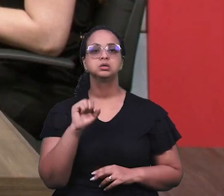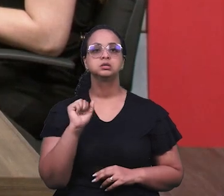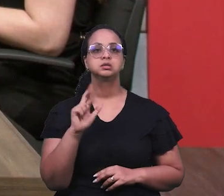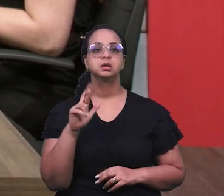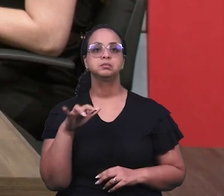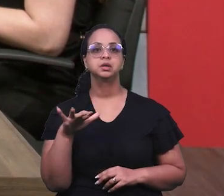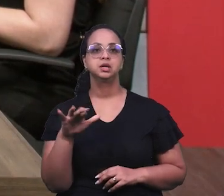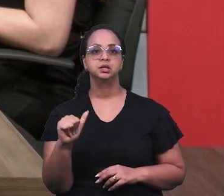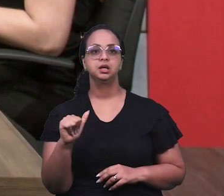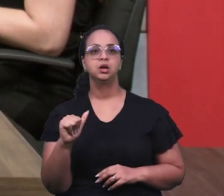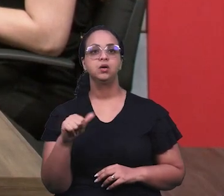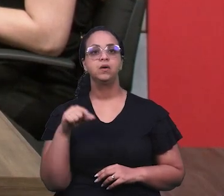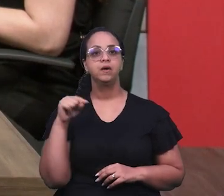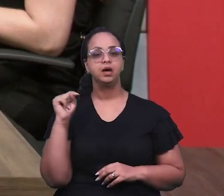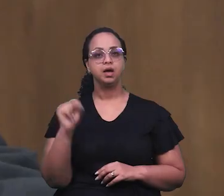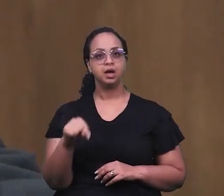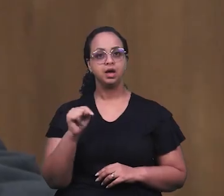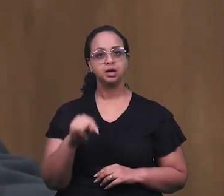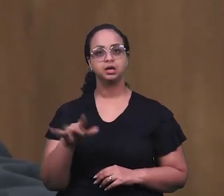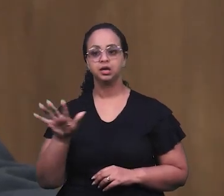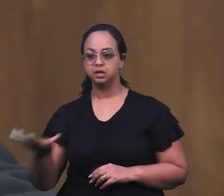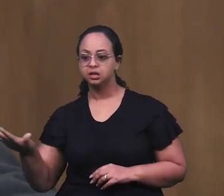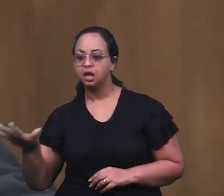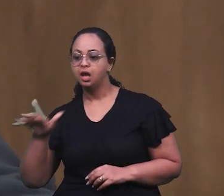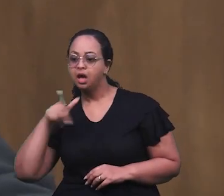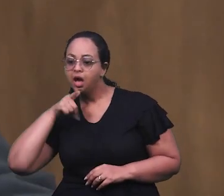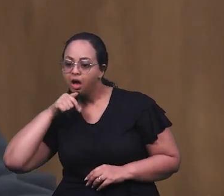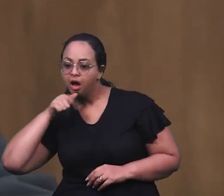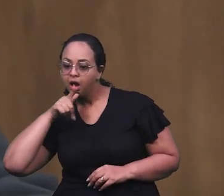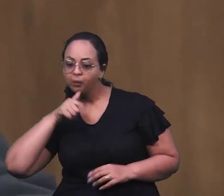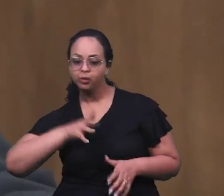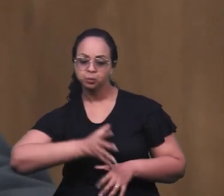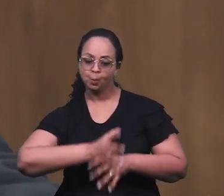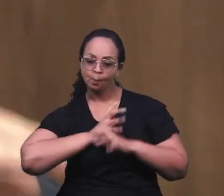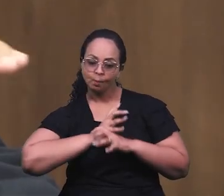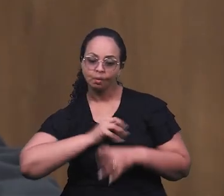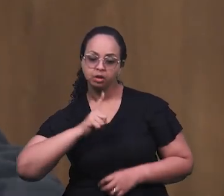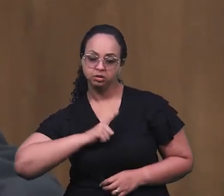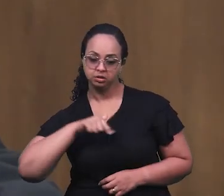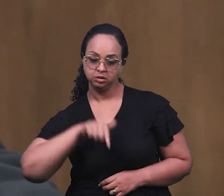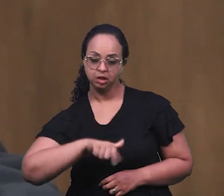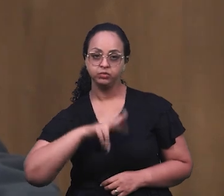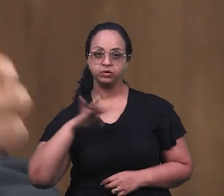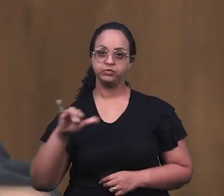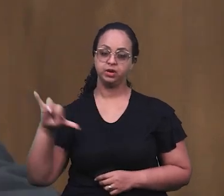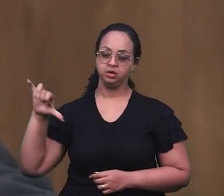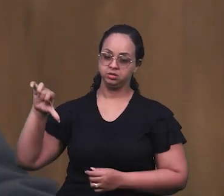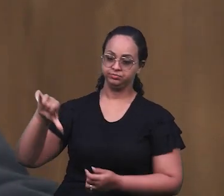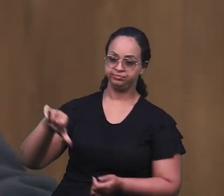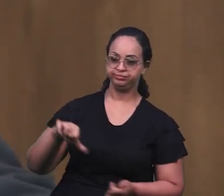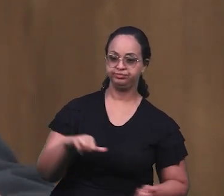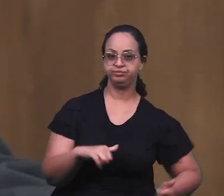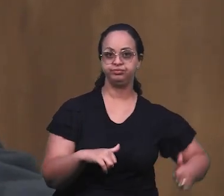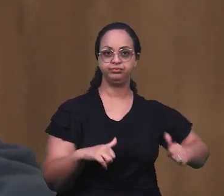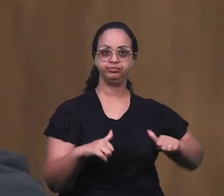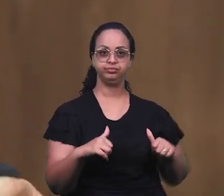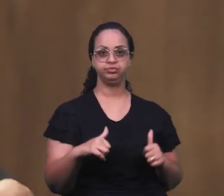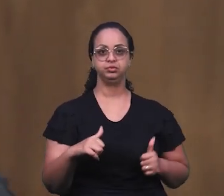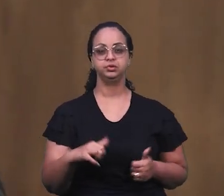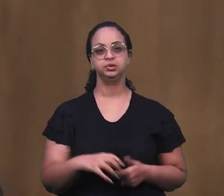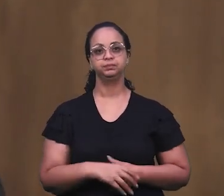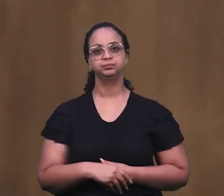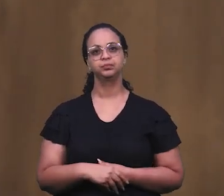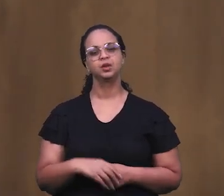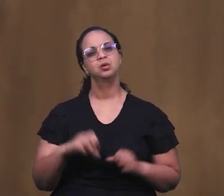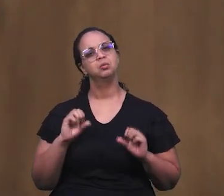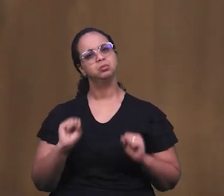exemplo, você mostrar para ele, ó, aqui está seco, aqui está úmido, você vai entrar na piscina e você vai ser mergulhado. Mas você pode